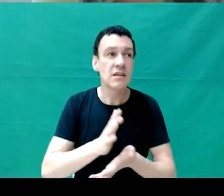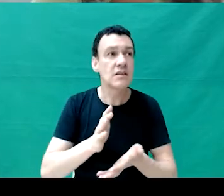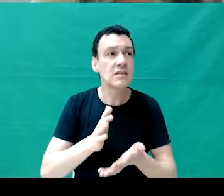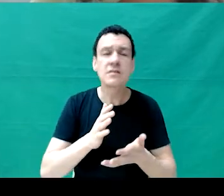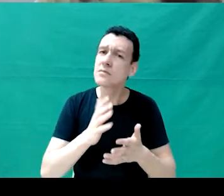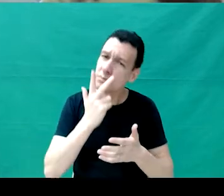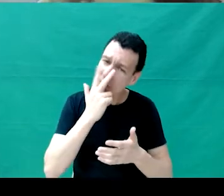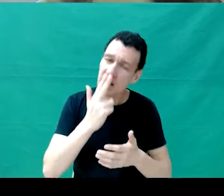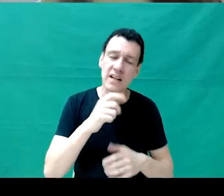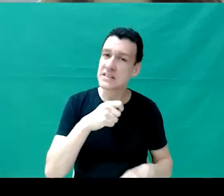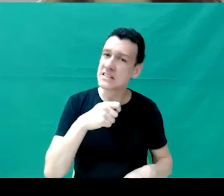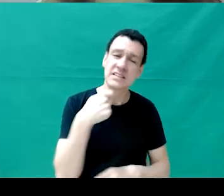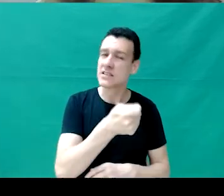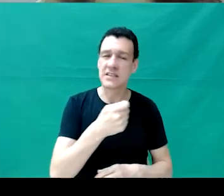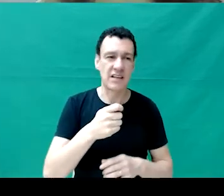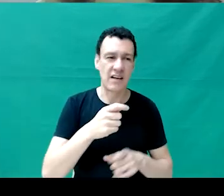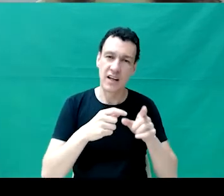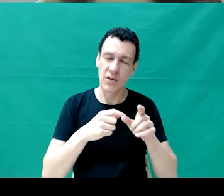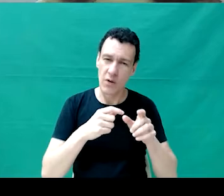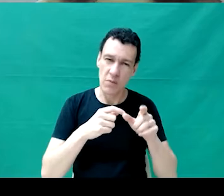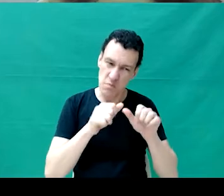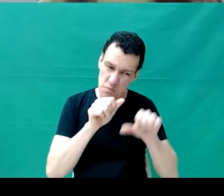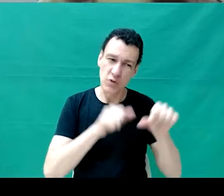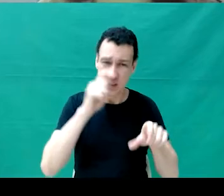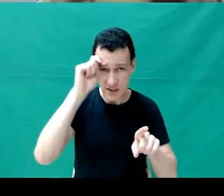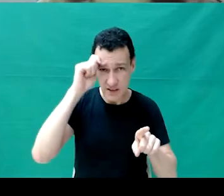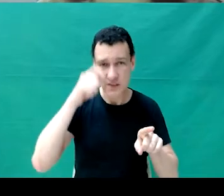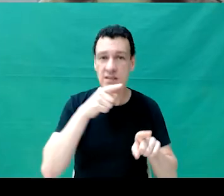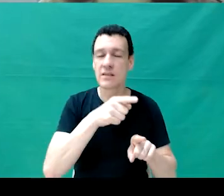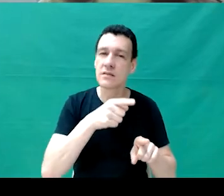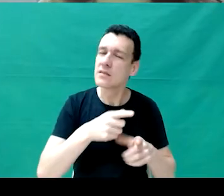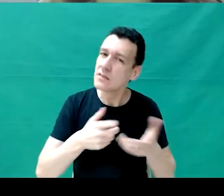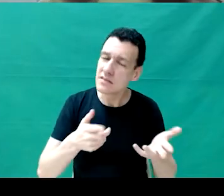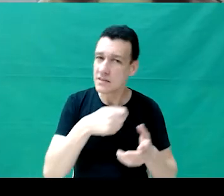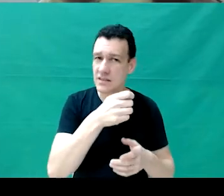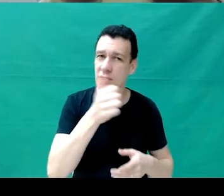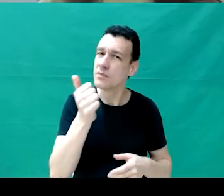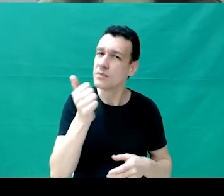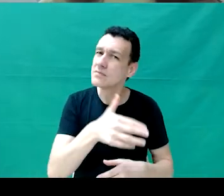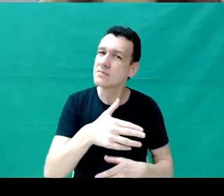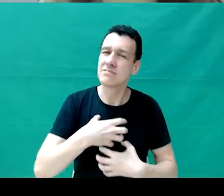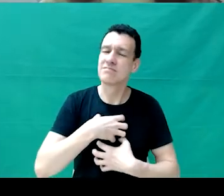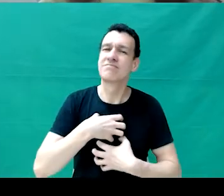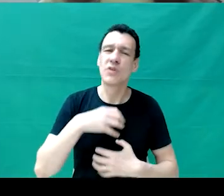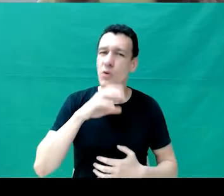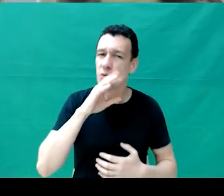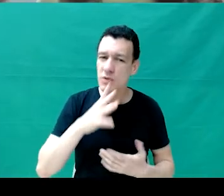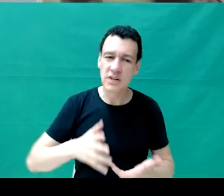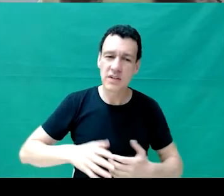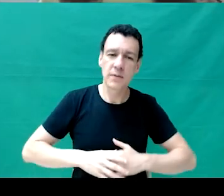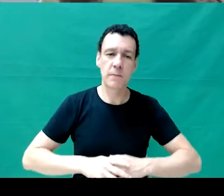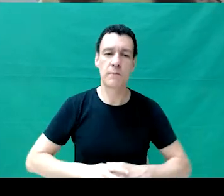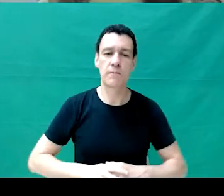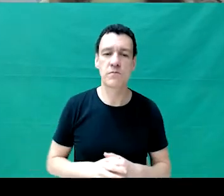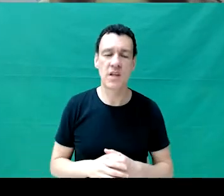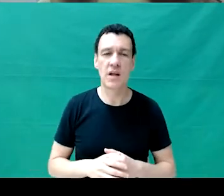muita explicação para esse termo, né? Quando a gente fala de denegrir num contexto ruim, eu não quero